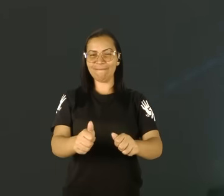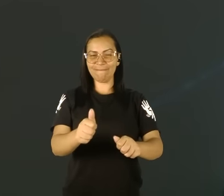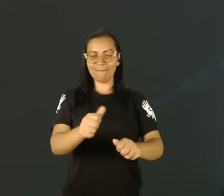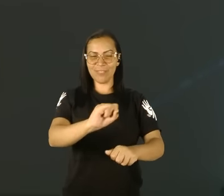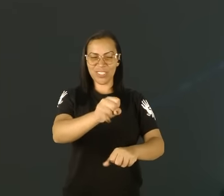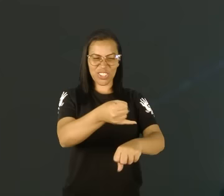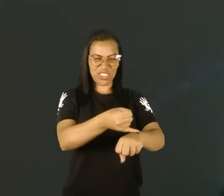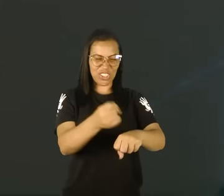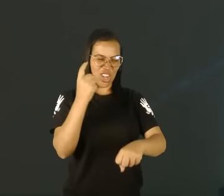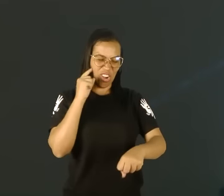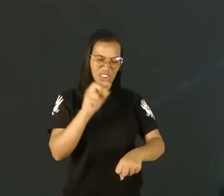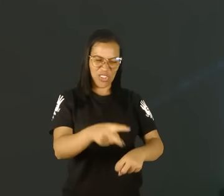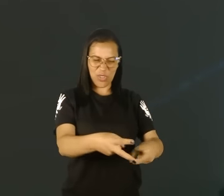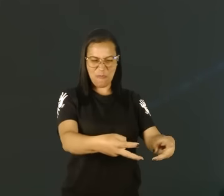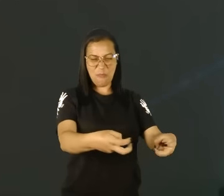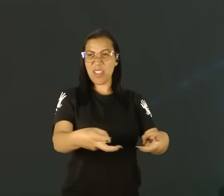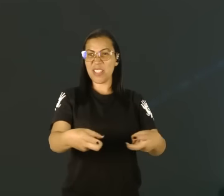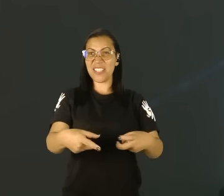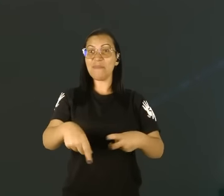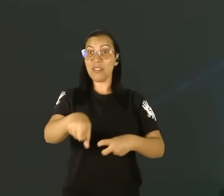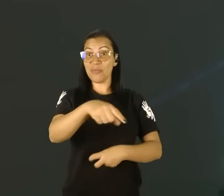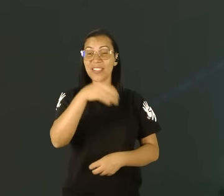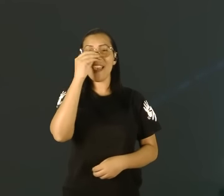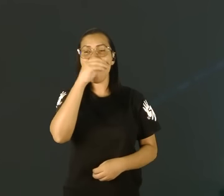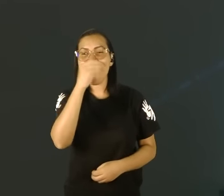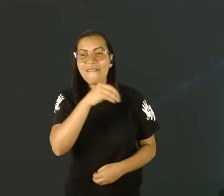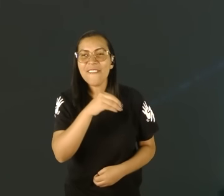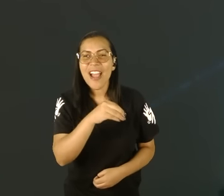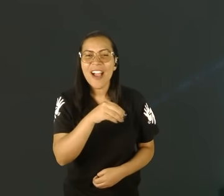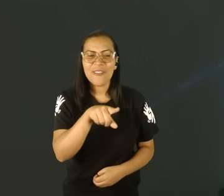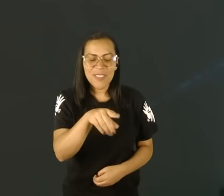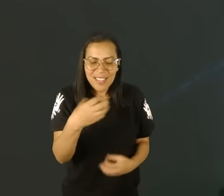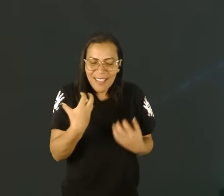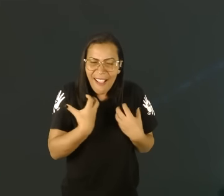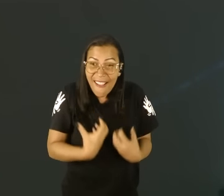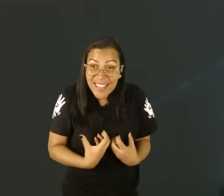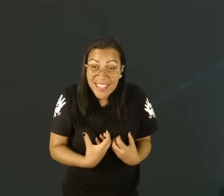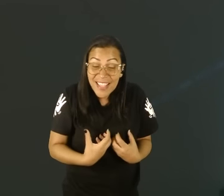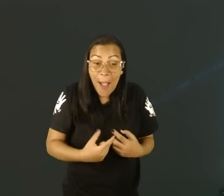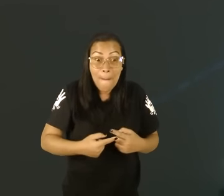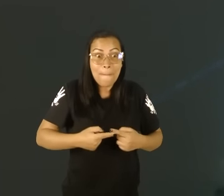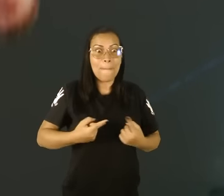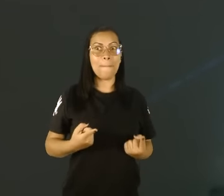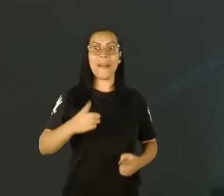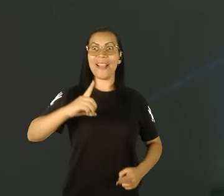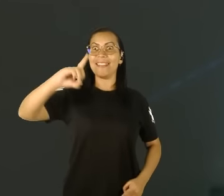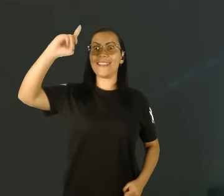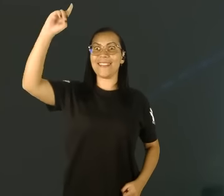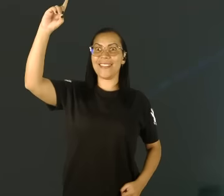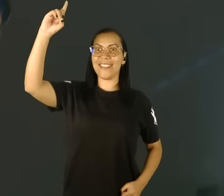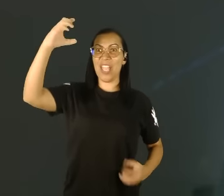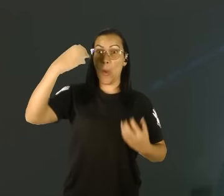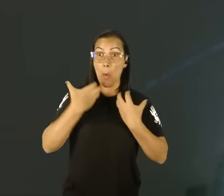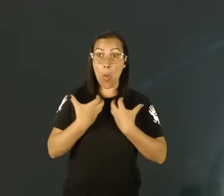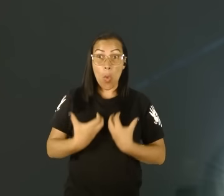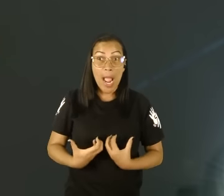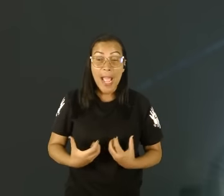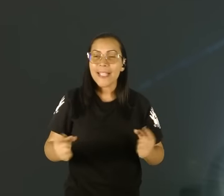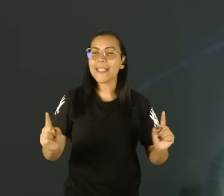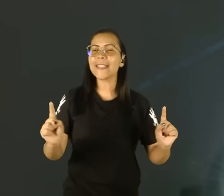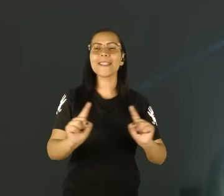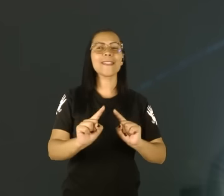Mas os anjos subiam e desciam. Você pode estar cansado, mas o céu não cansa. Você pode estar sem resposta, mas o